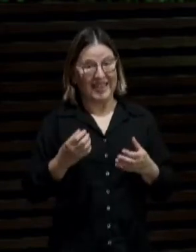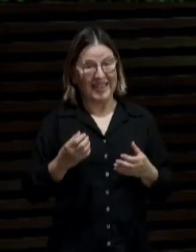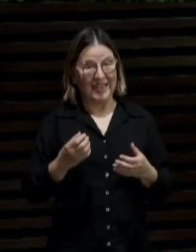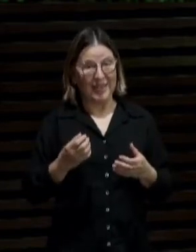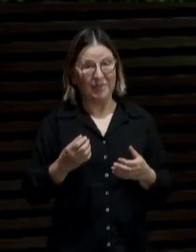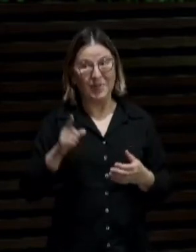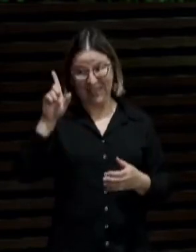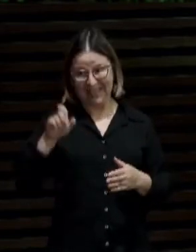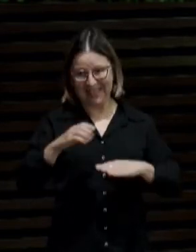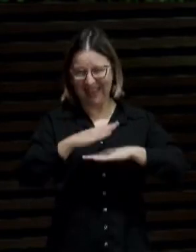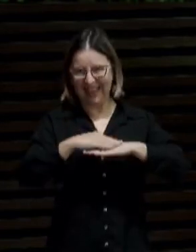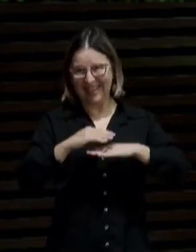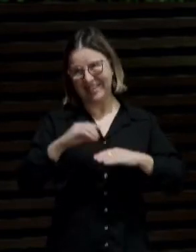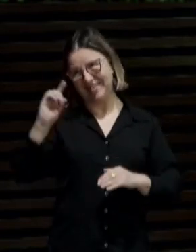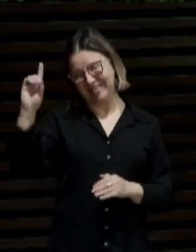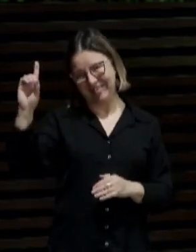buscando ser agradável a Deus.